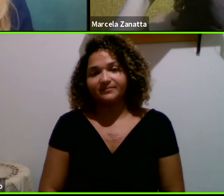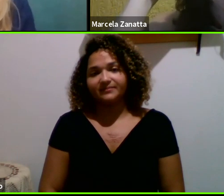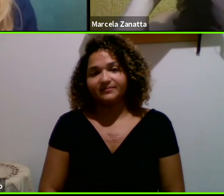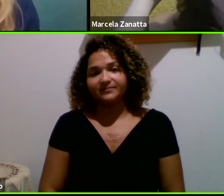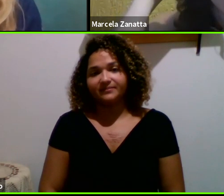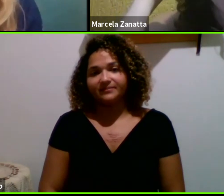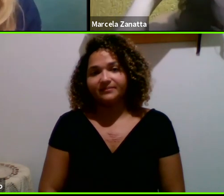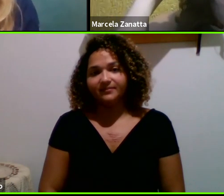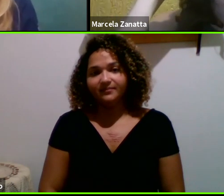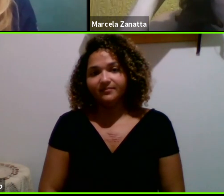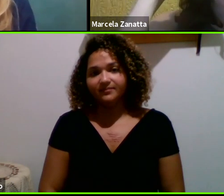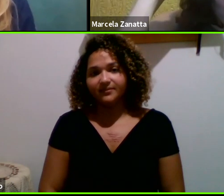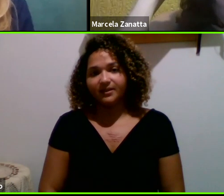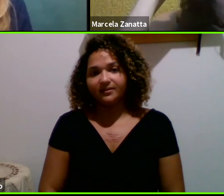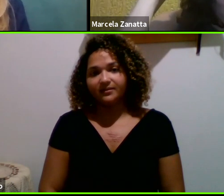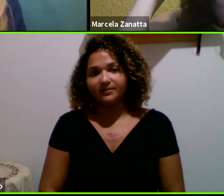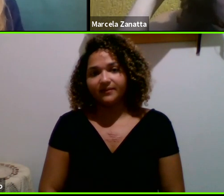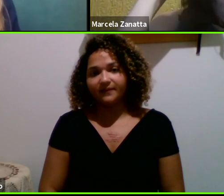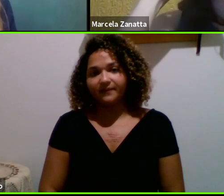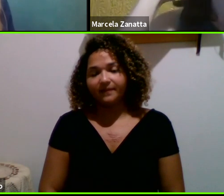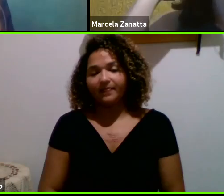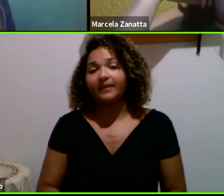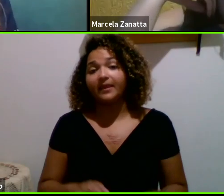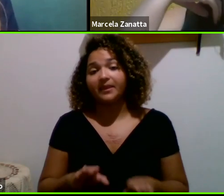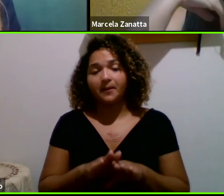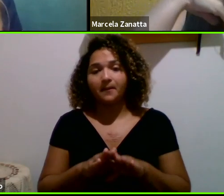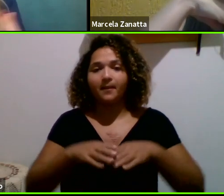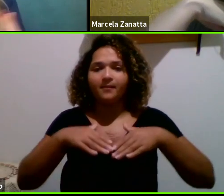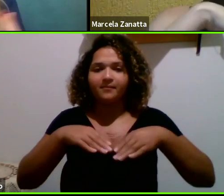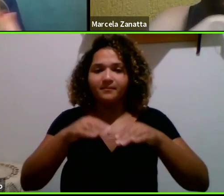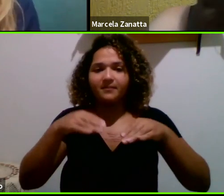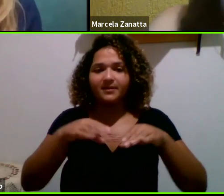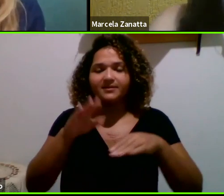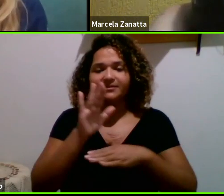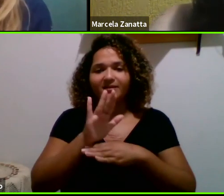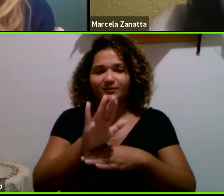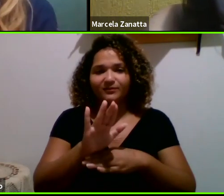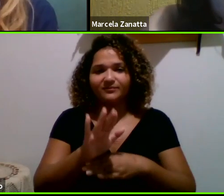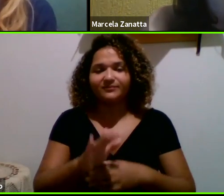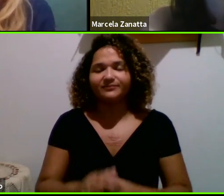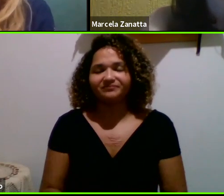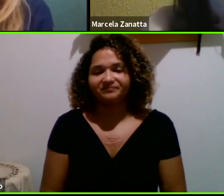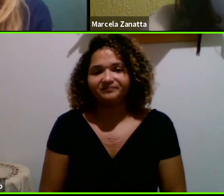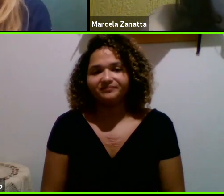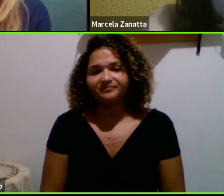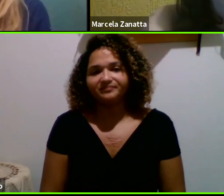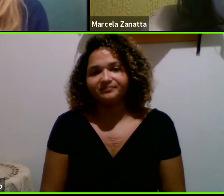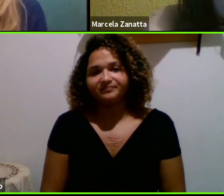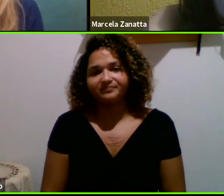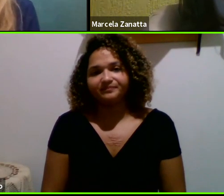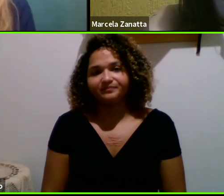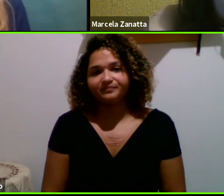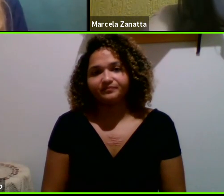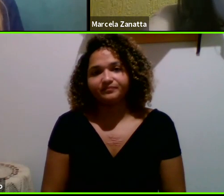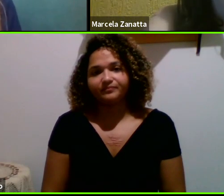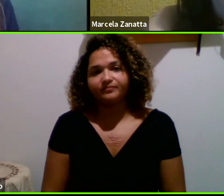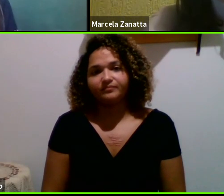para ela receber algum tipo de massagem, né? Nós utilizamos ali o